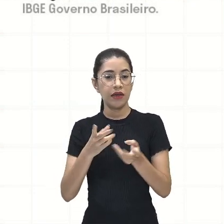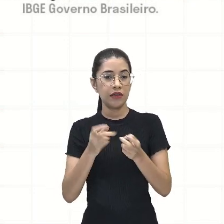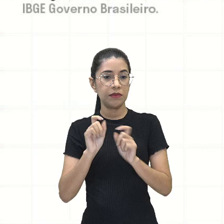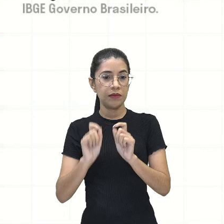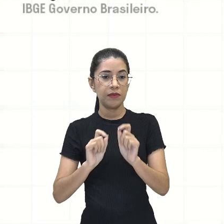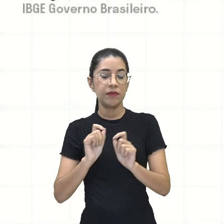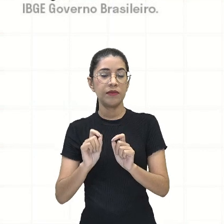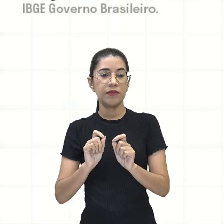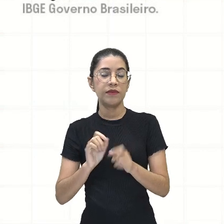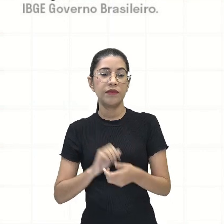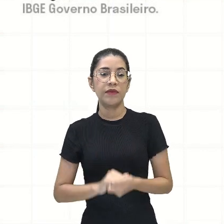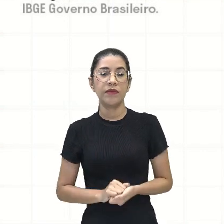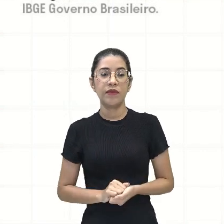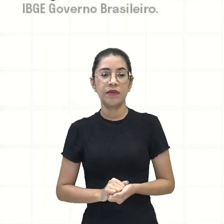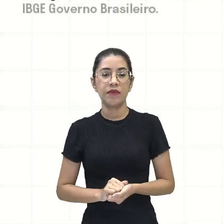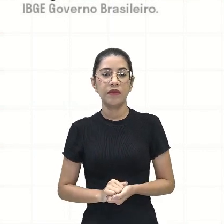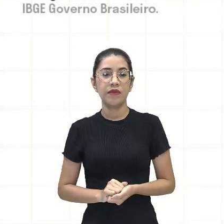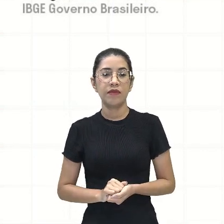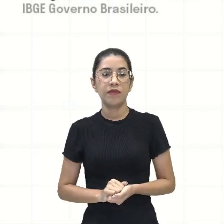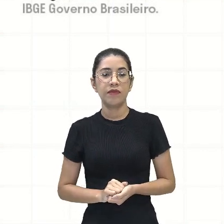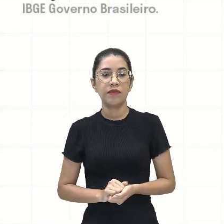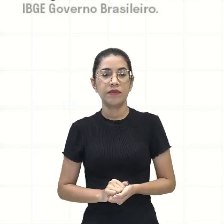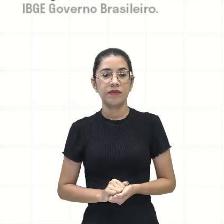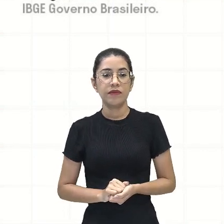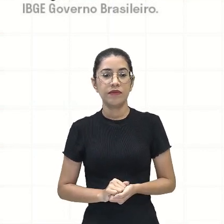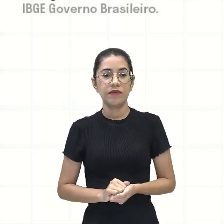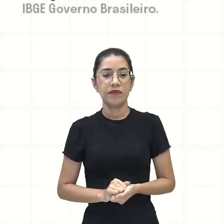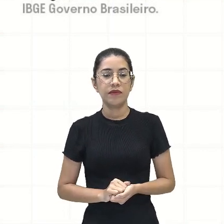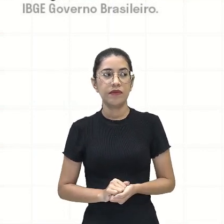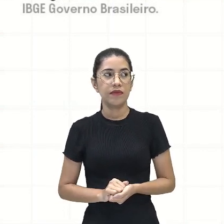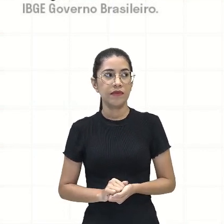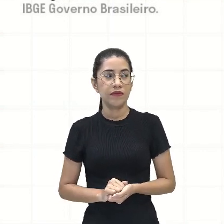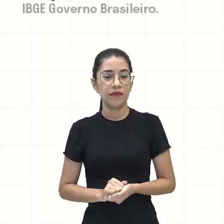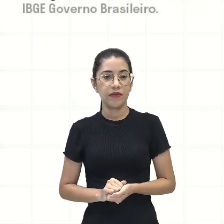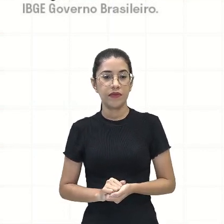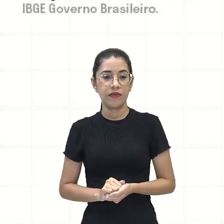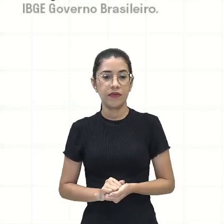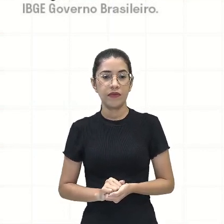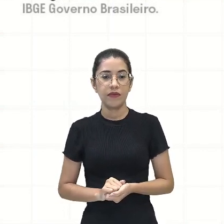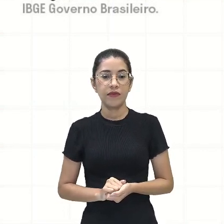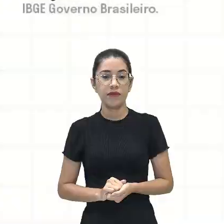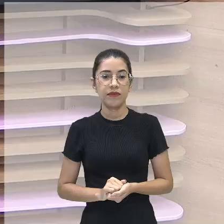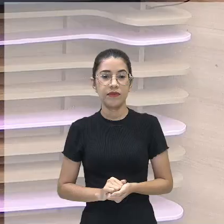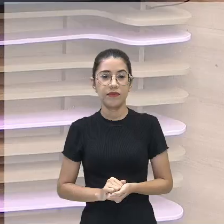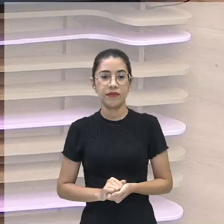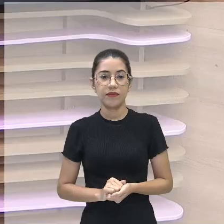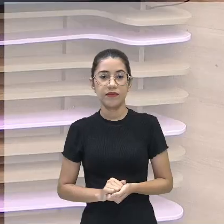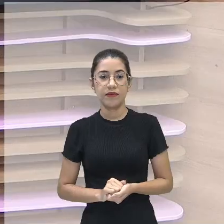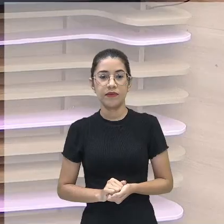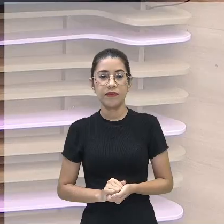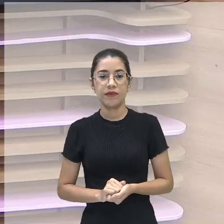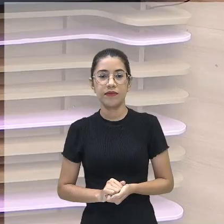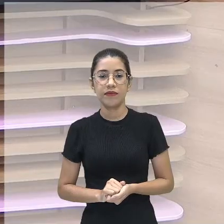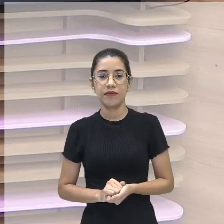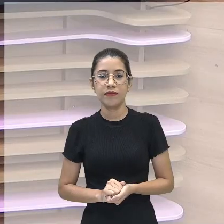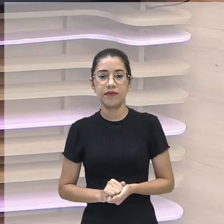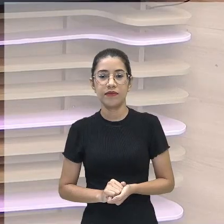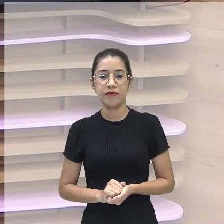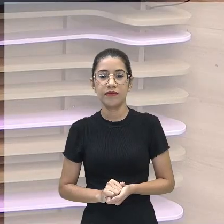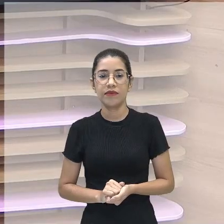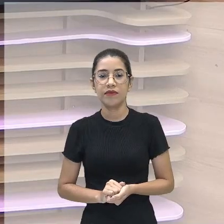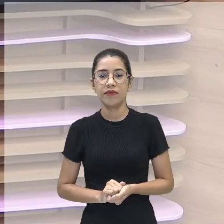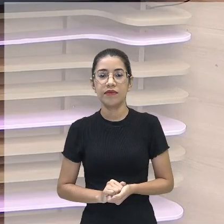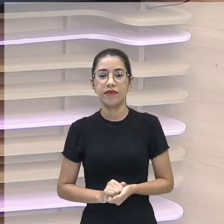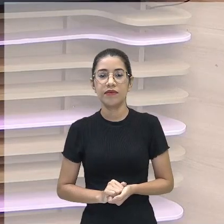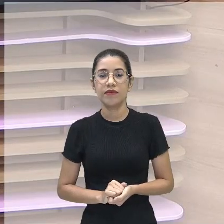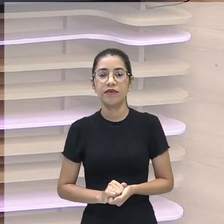ali mais uma proximidade com a configuração que a gente tem atualmente. E observem